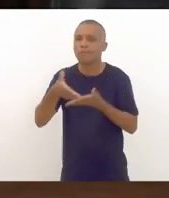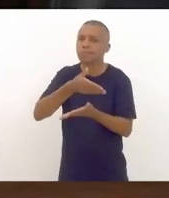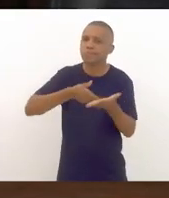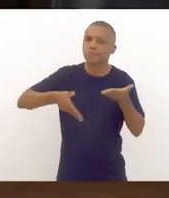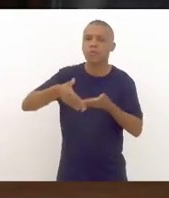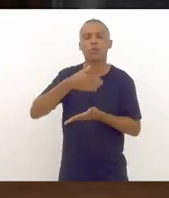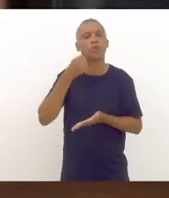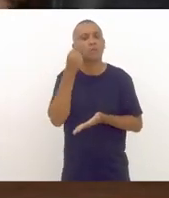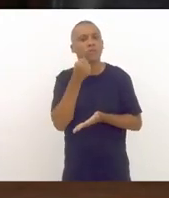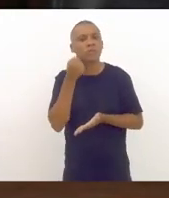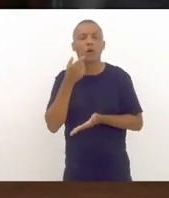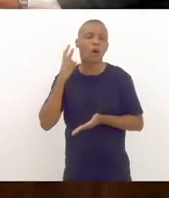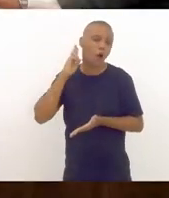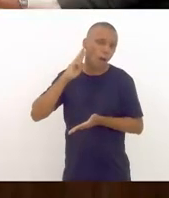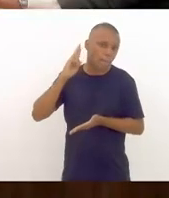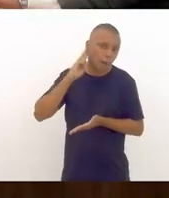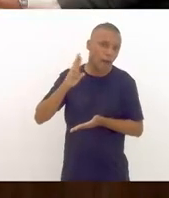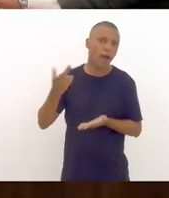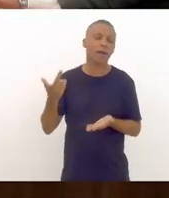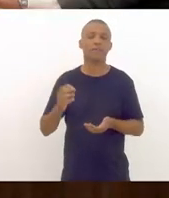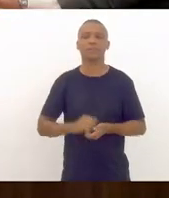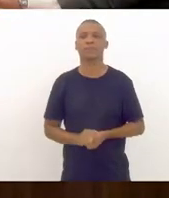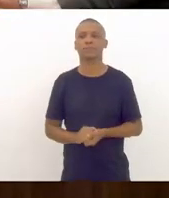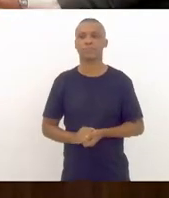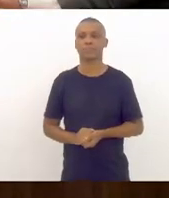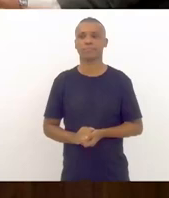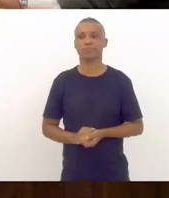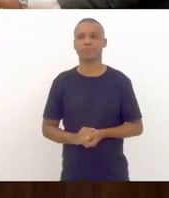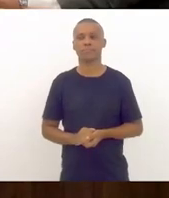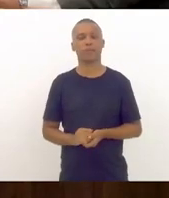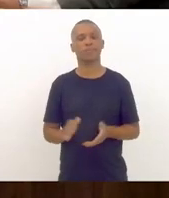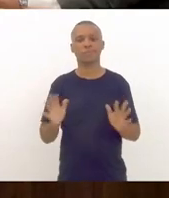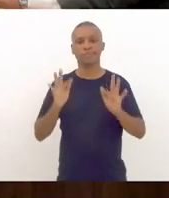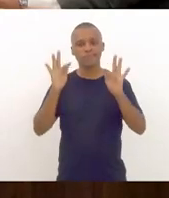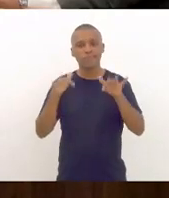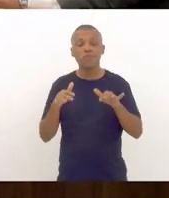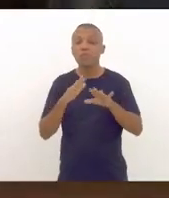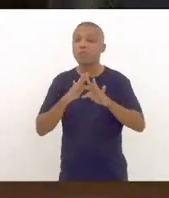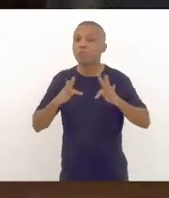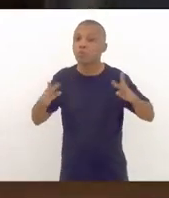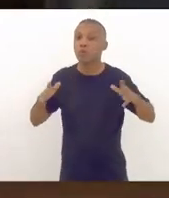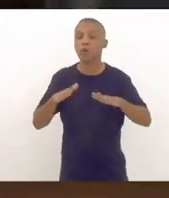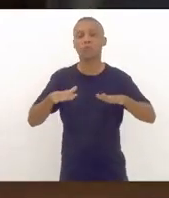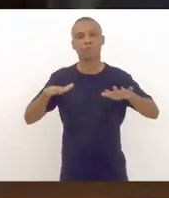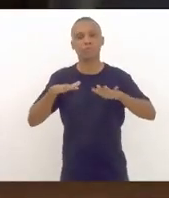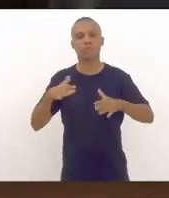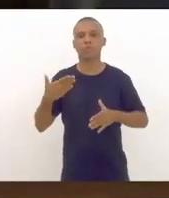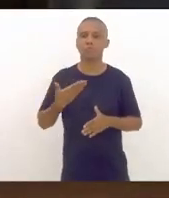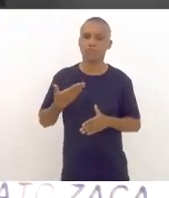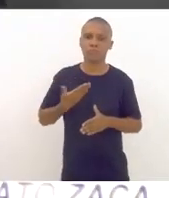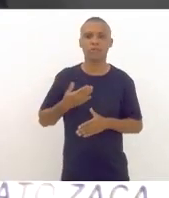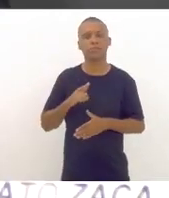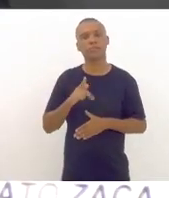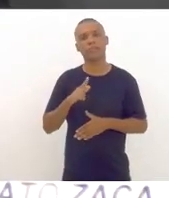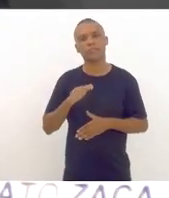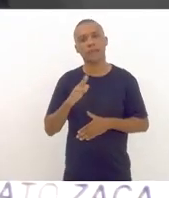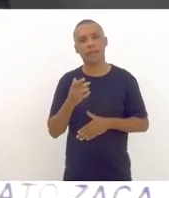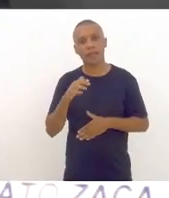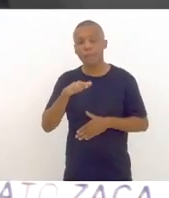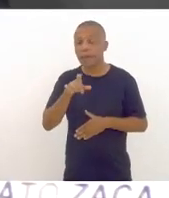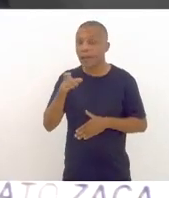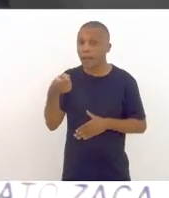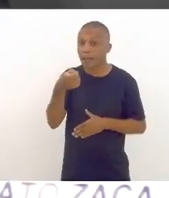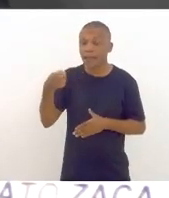senador Romário, em nome do TACA, enfim, todo mundo que está aqui hoje. Meu querido amigo Guilherme Messias, meu